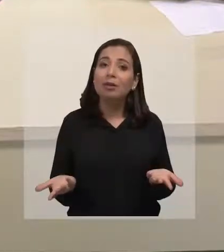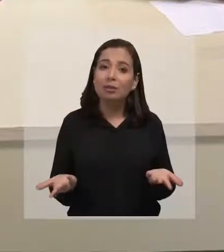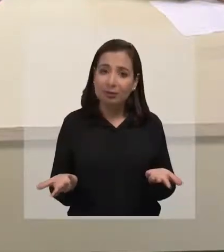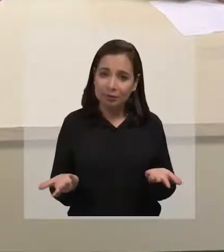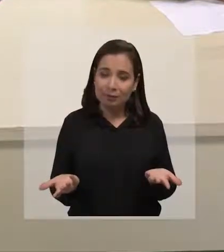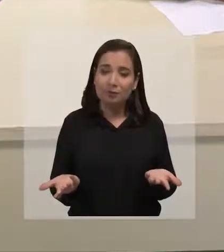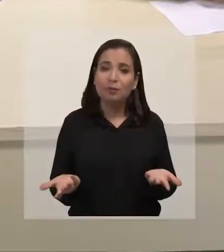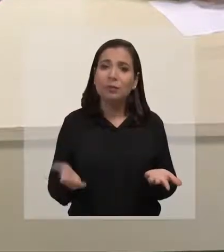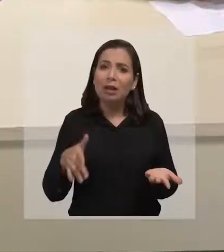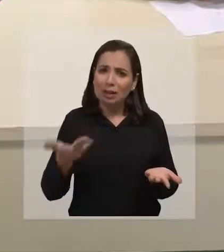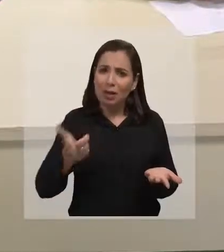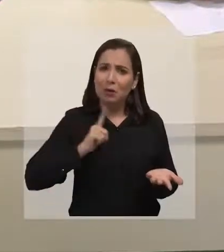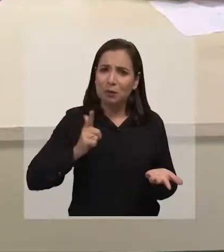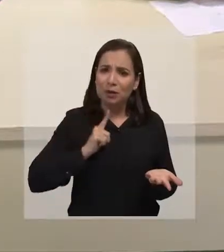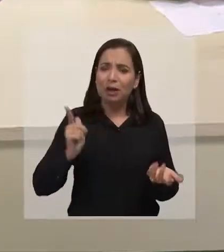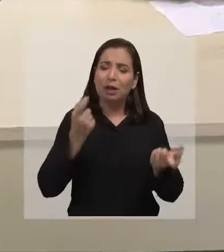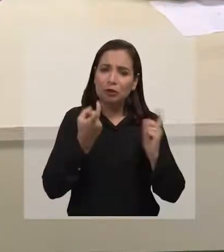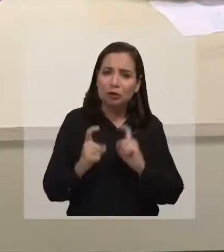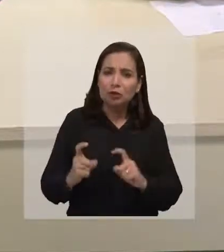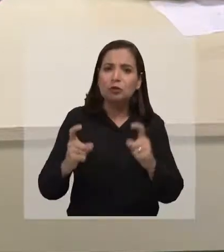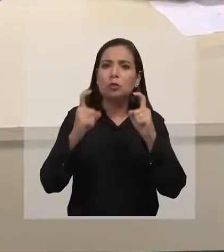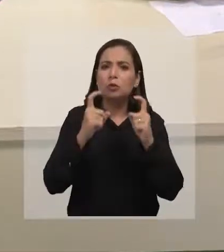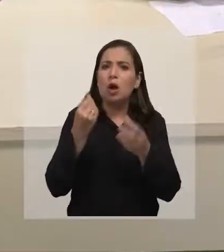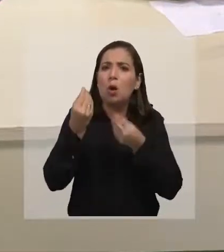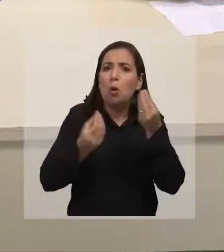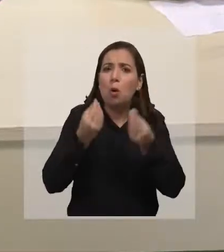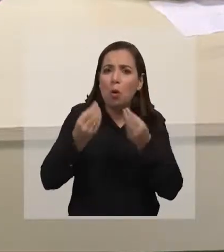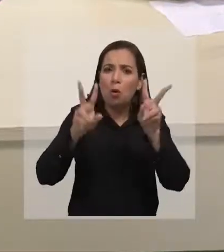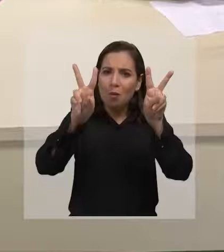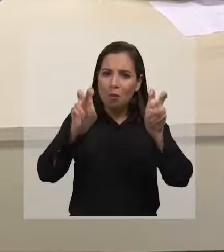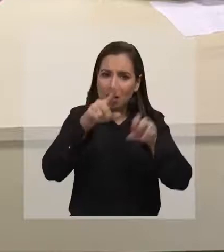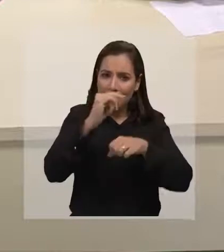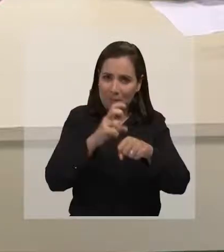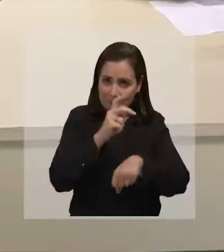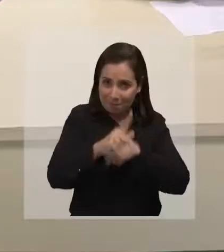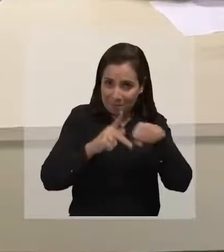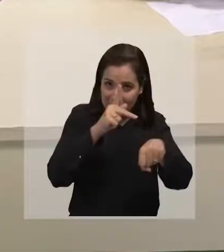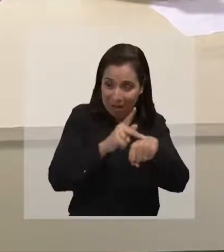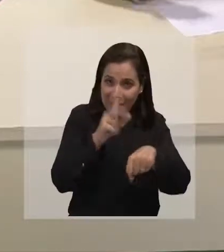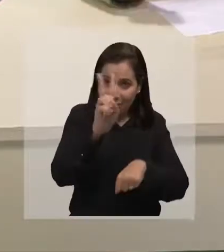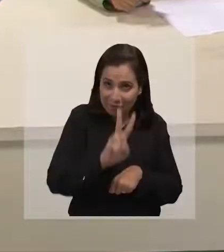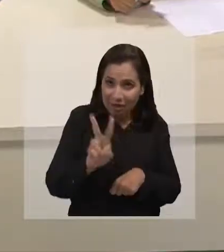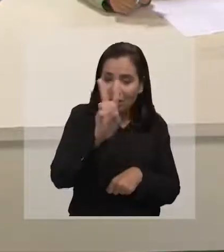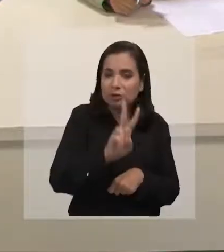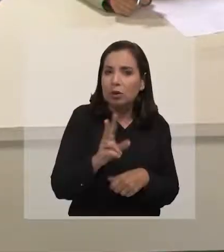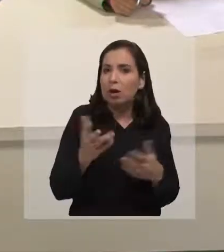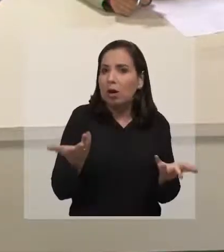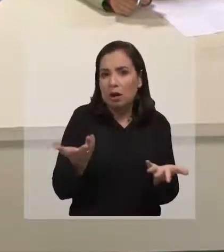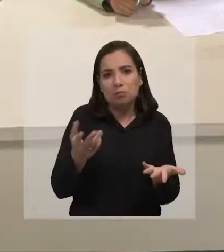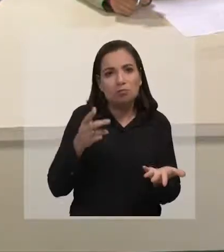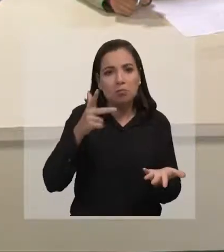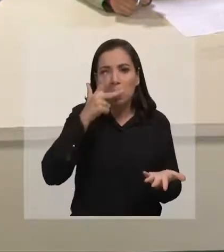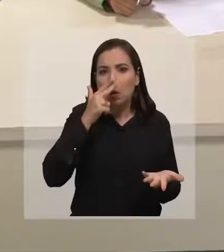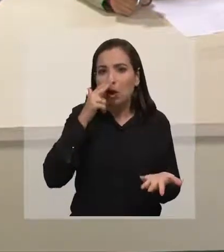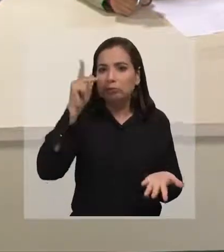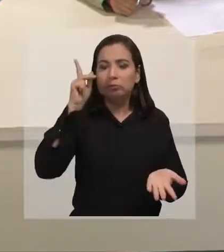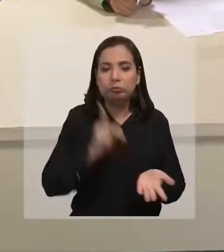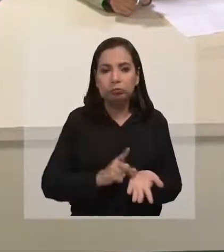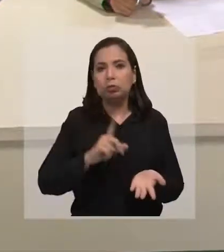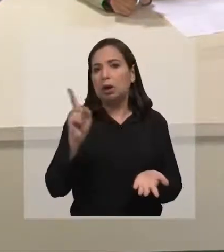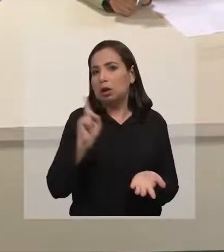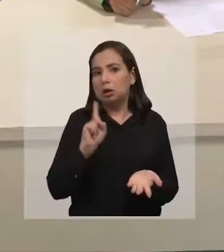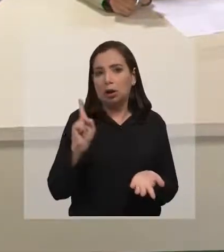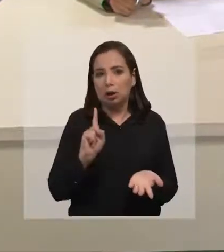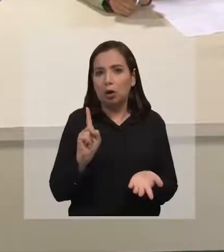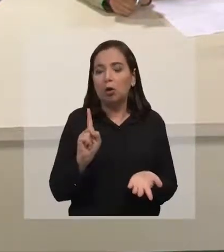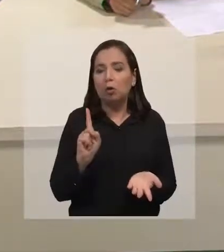Então, essa questão da discussão ideológica sobre a Venezuela e os Estados Unidos, eu acho que ela é artificial, eu acho que ela